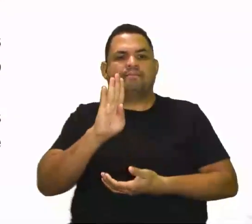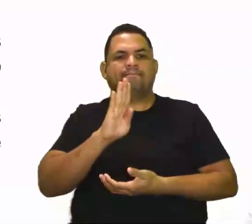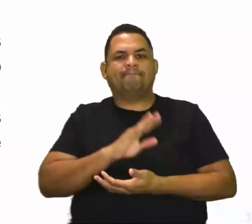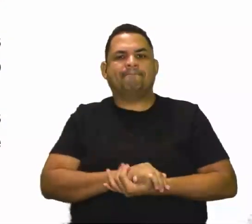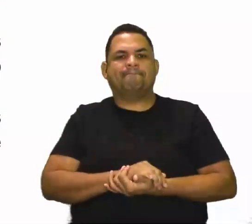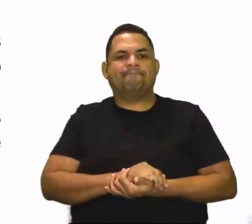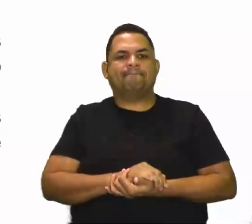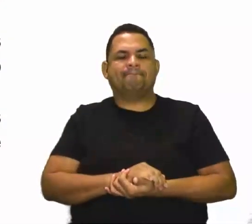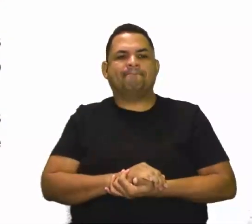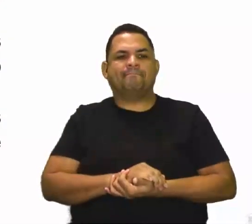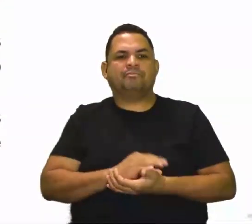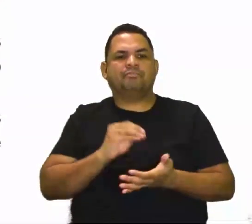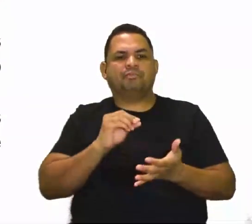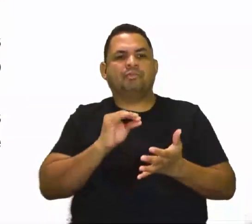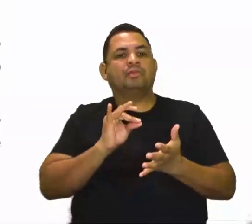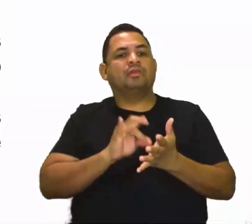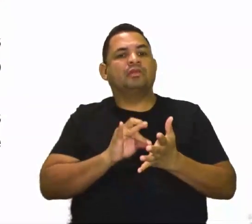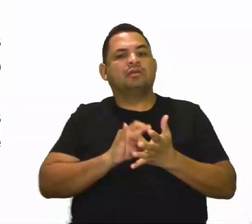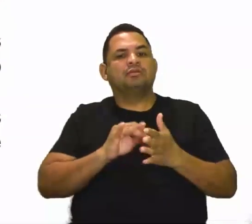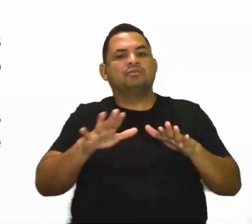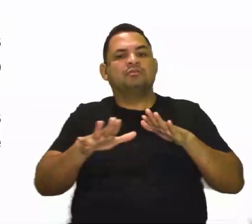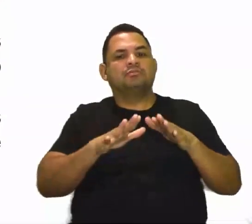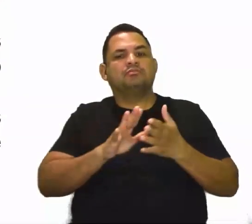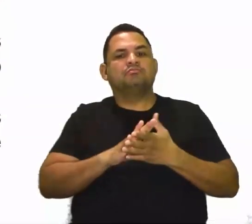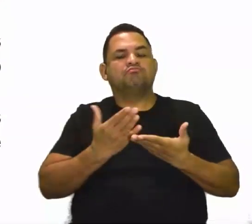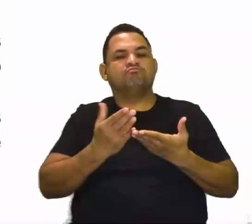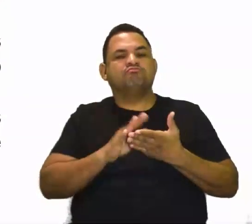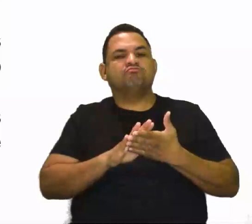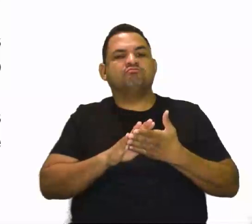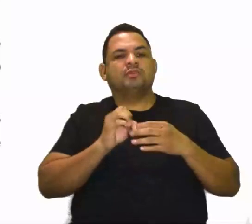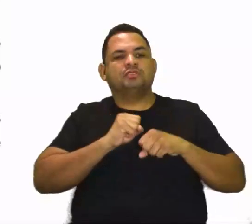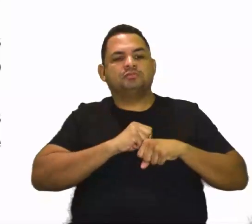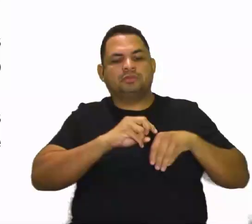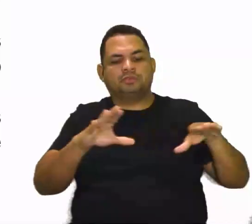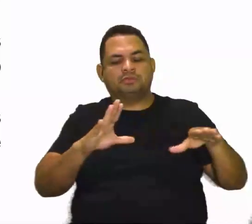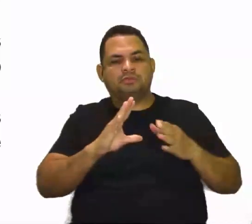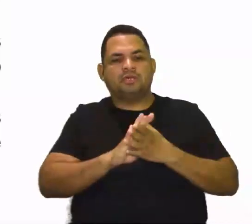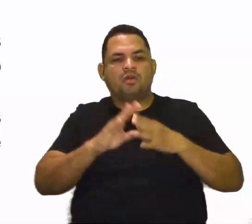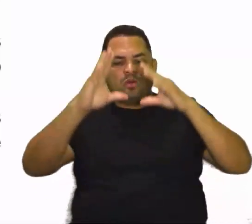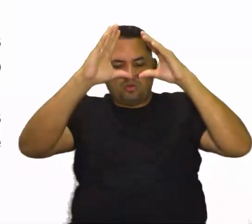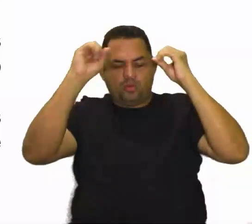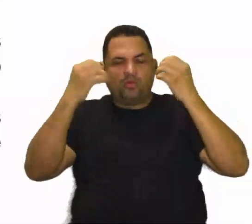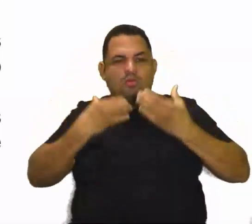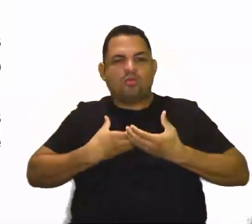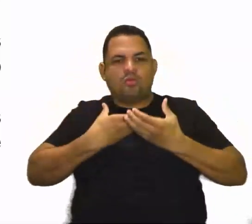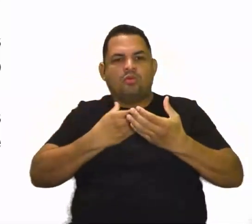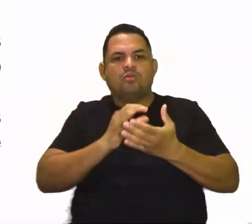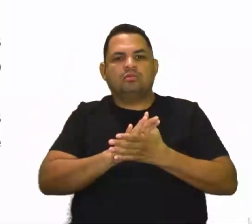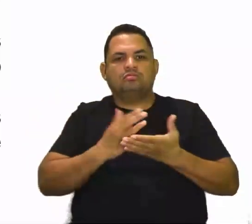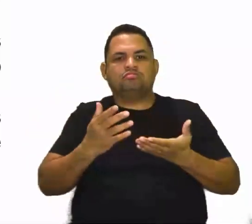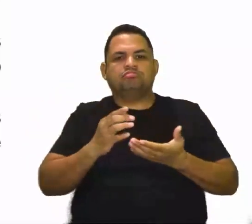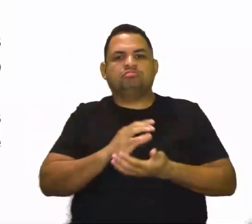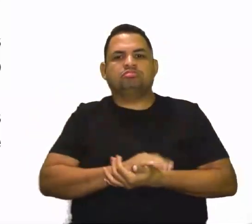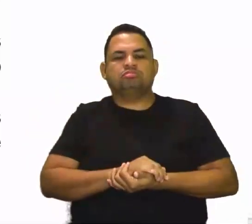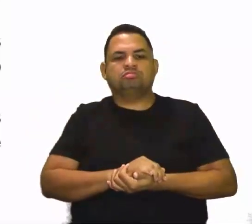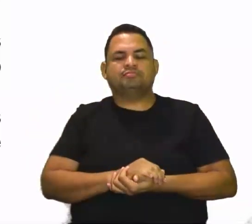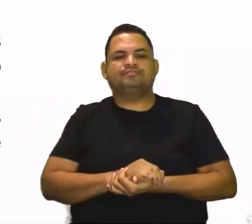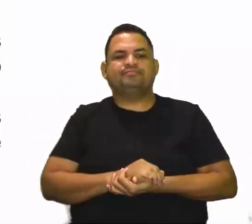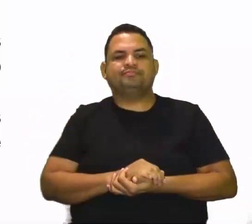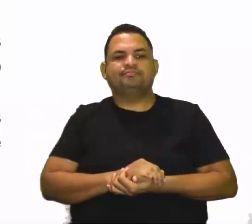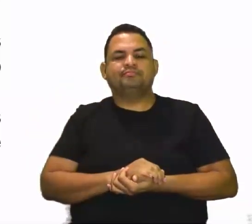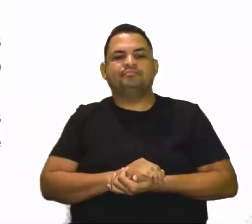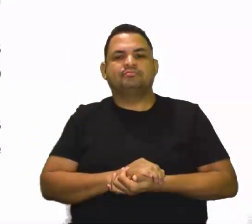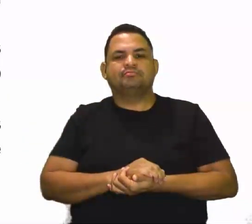B. O fato de o movimento ser uma extensão do cangaço na região, provocando a reação dos